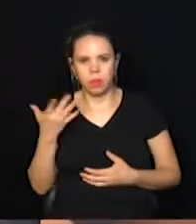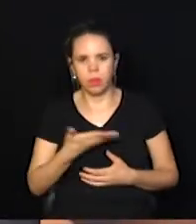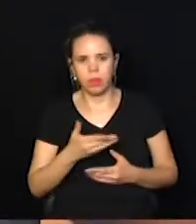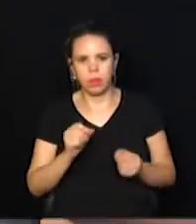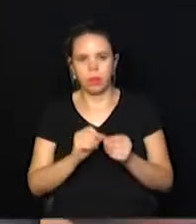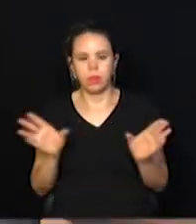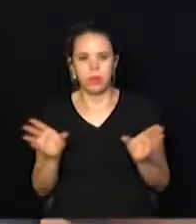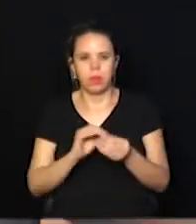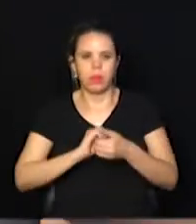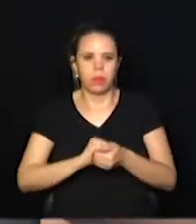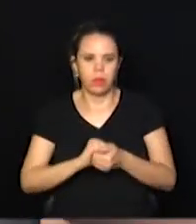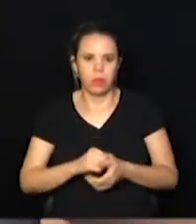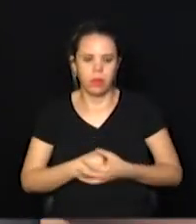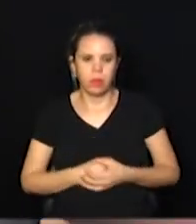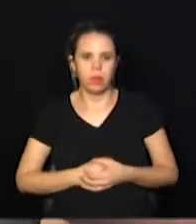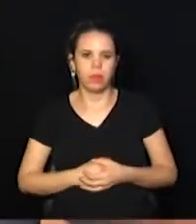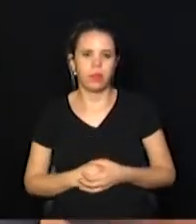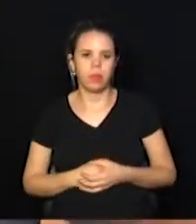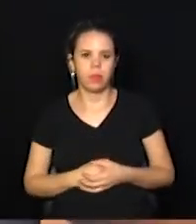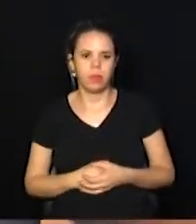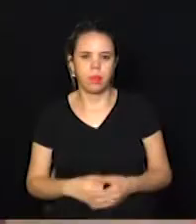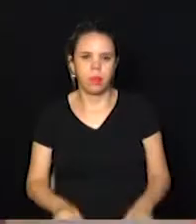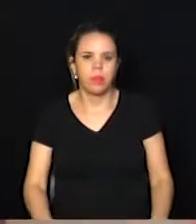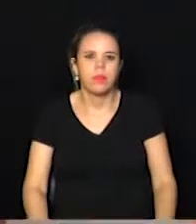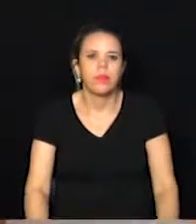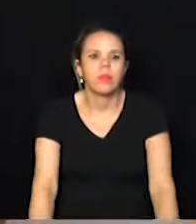breve saudação também. Guida.